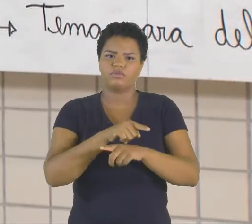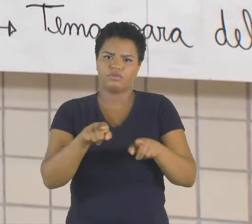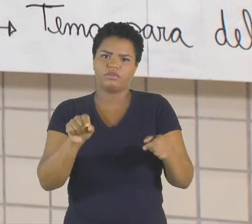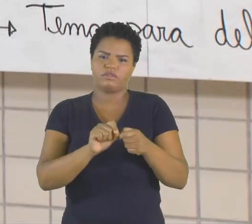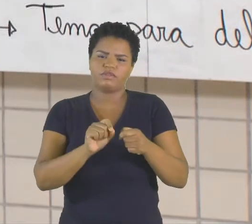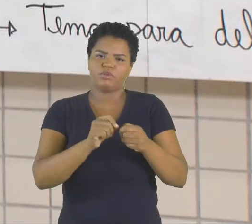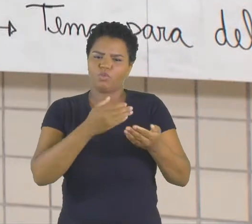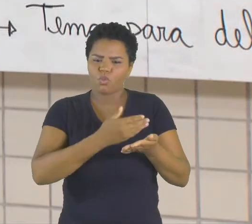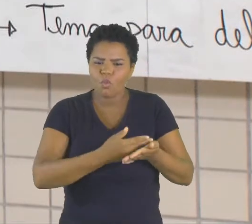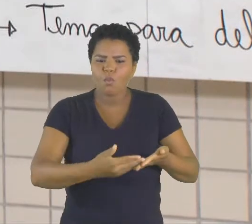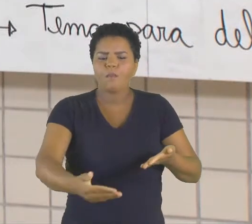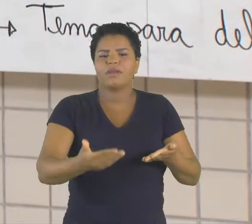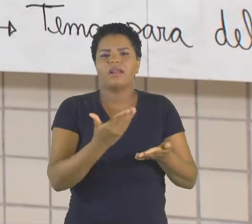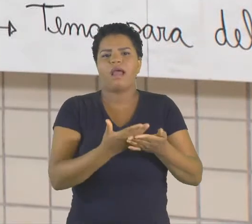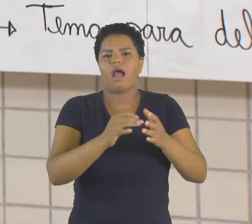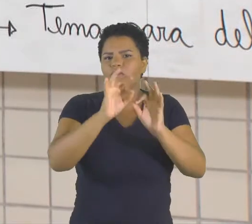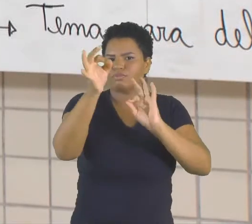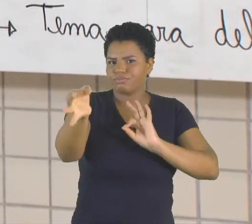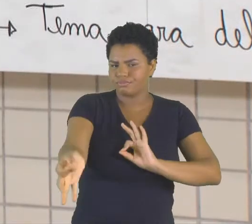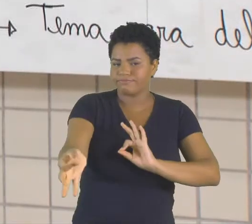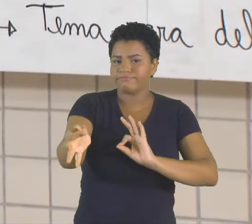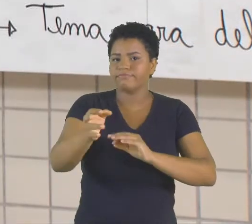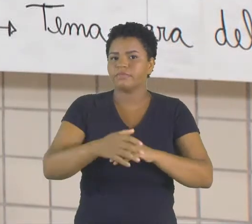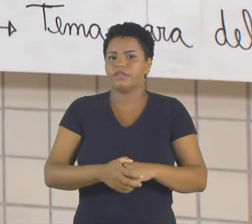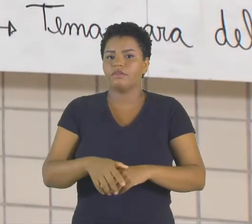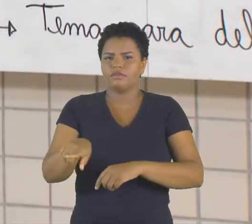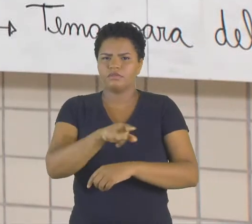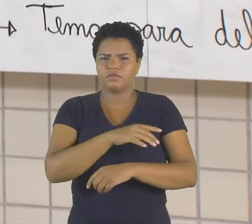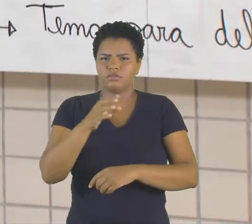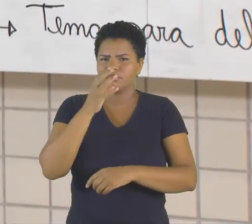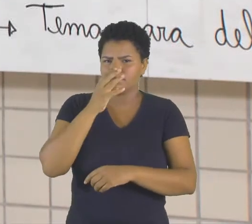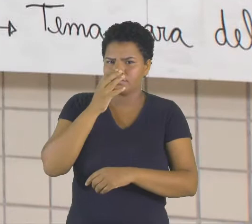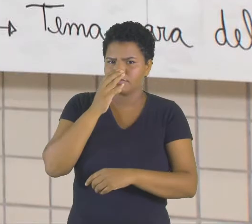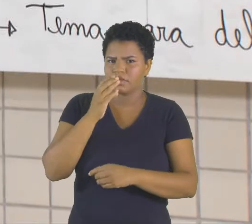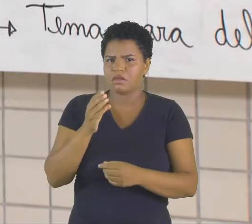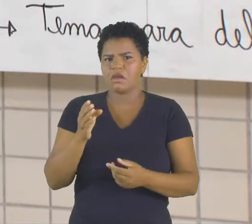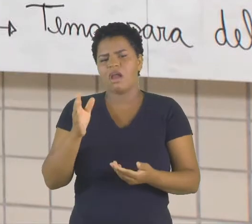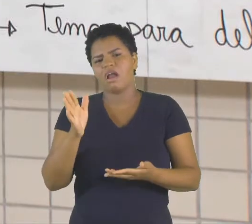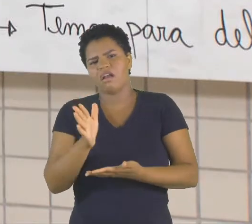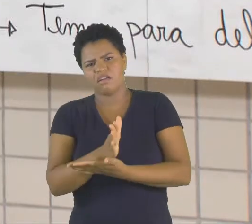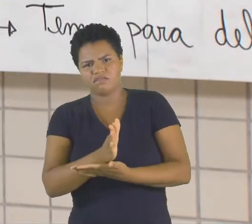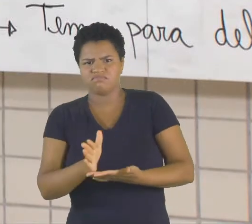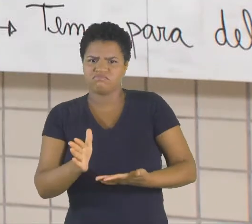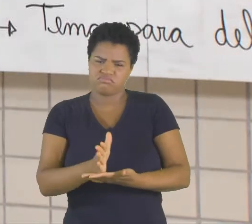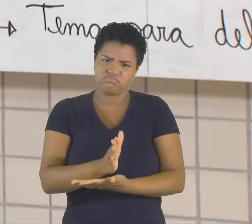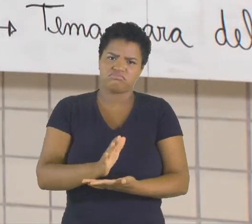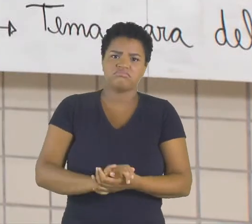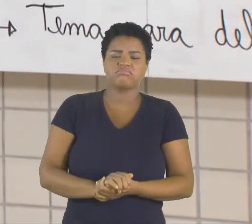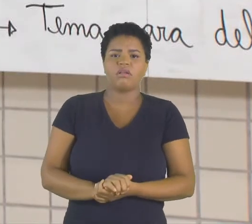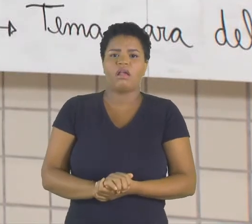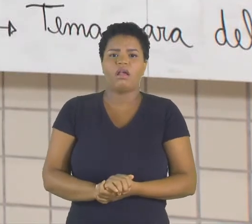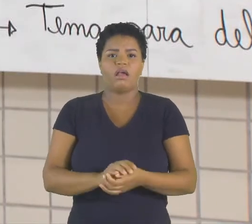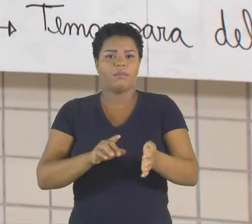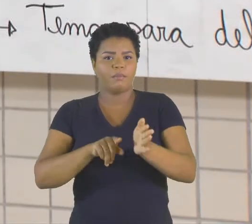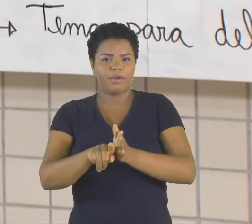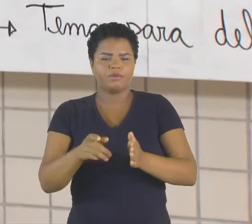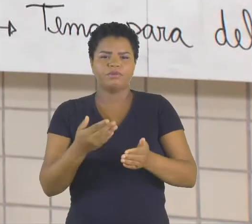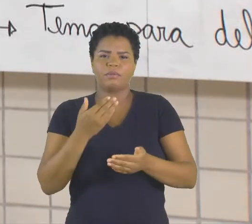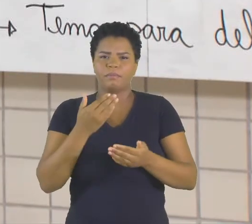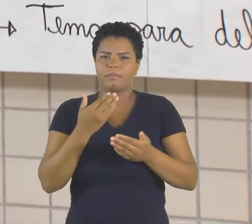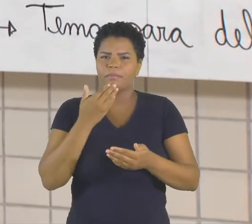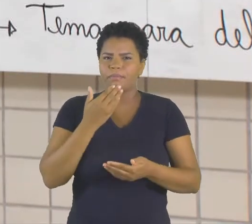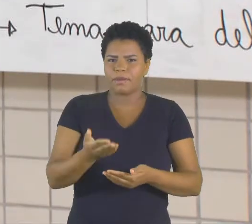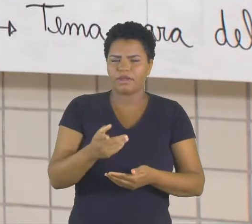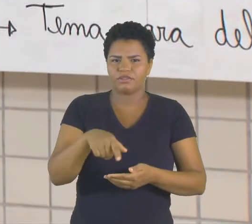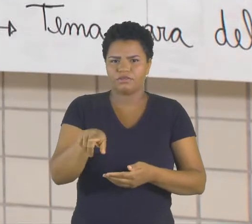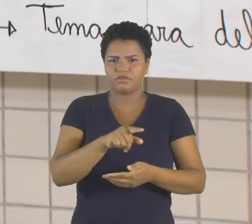remotas, vocês observam que uma vez ou outra uma questão pede para vocês produzirem um